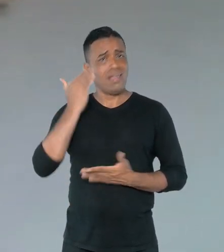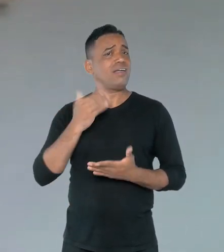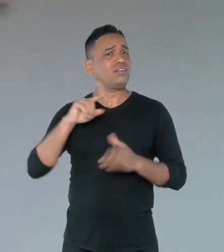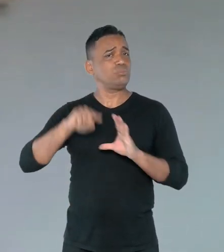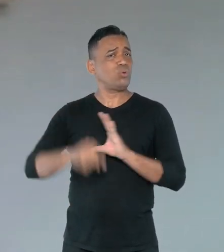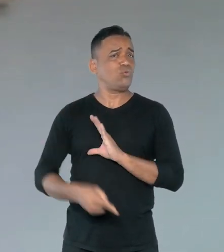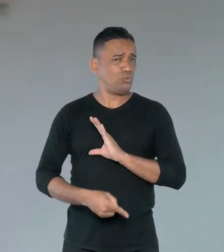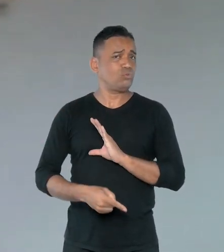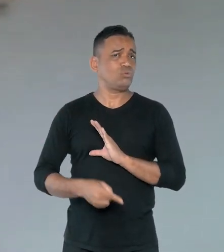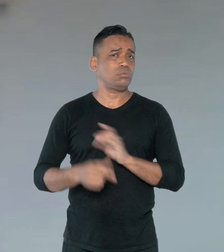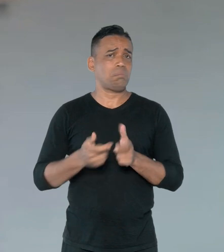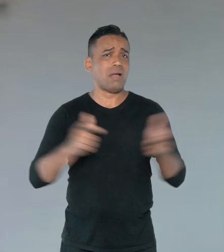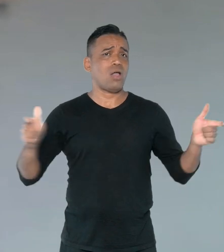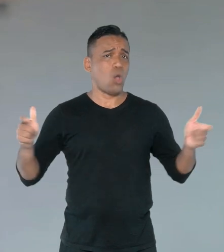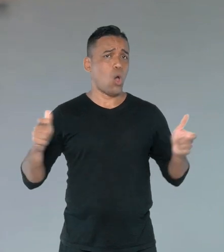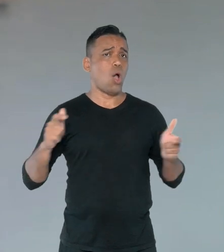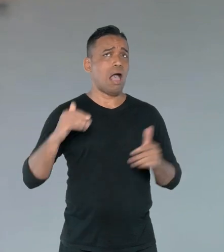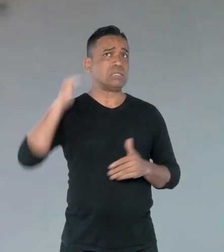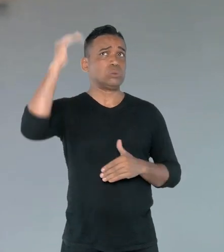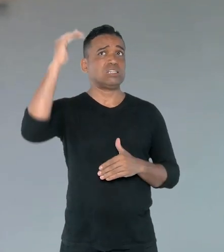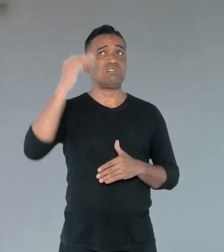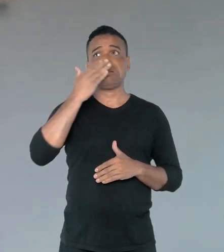até.